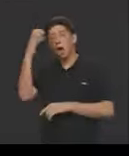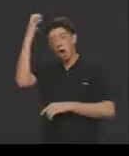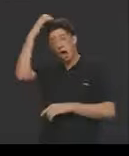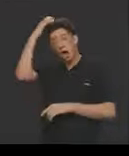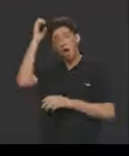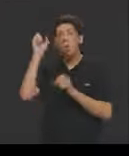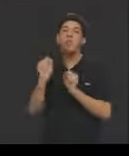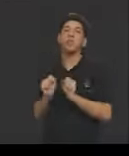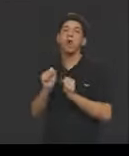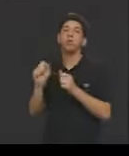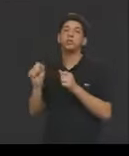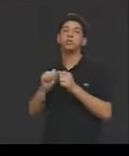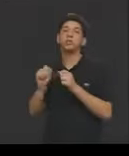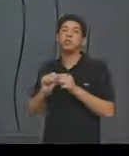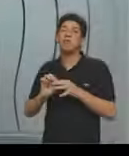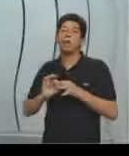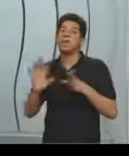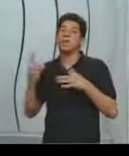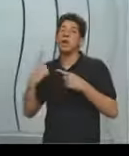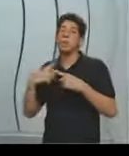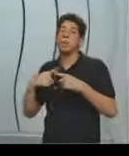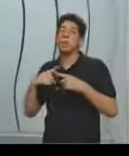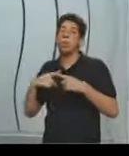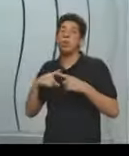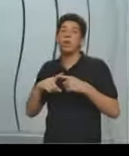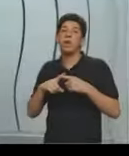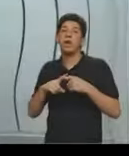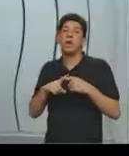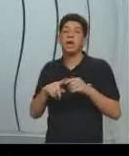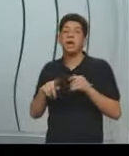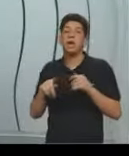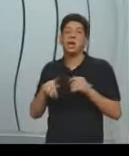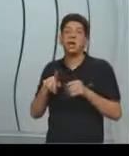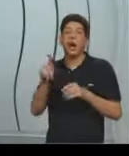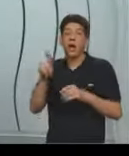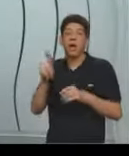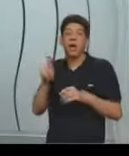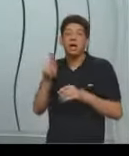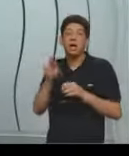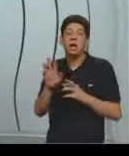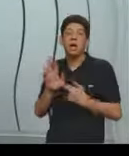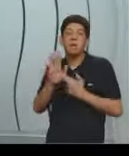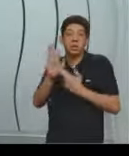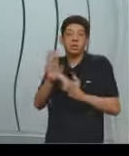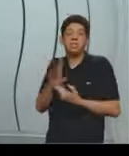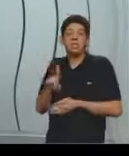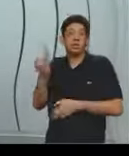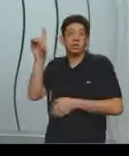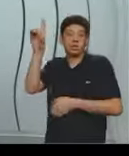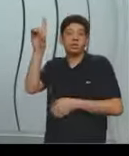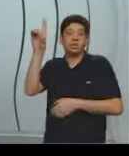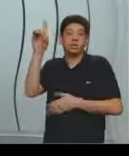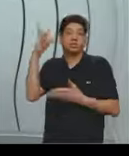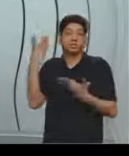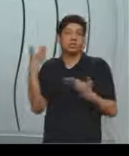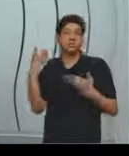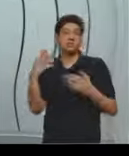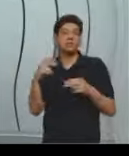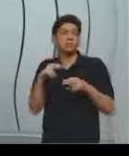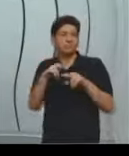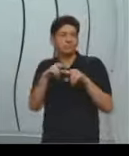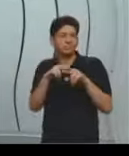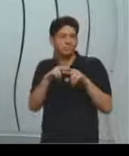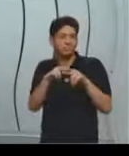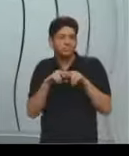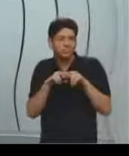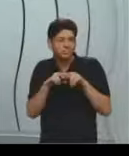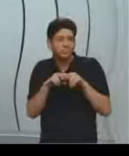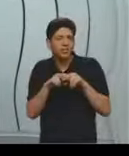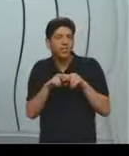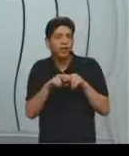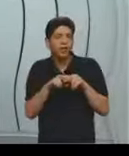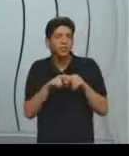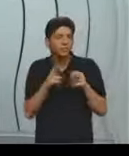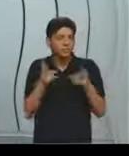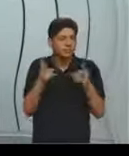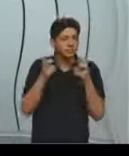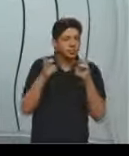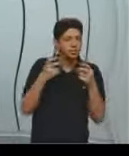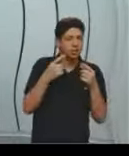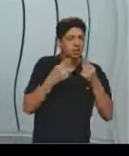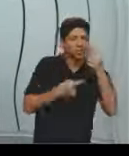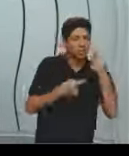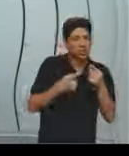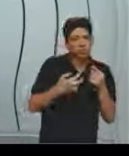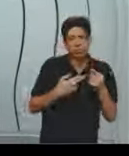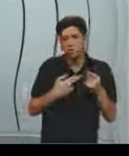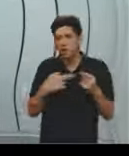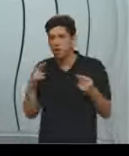porque ele tá ali porque ele foi colocado por pelo direito divino e a gente percebe essa proximidade política e religião O Sagrado